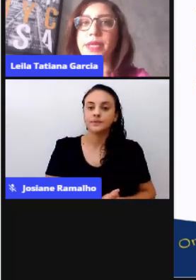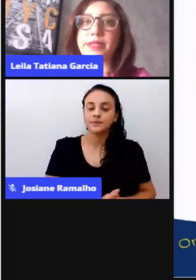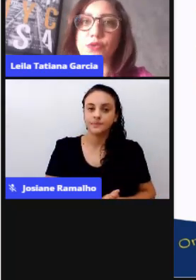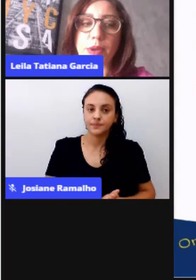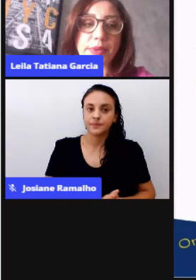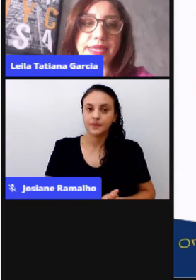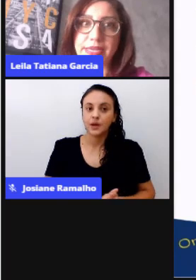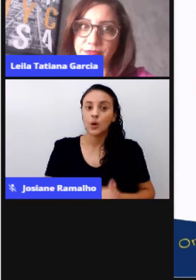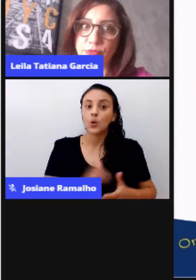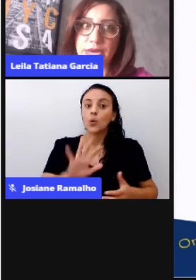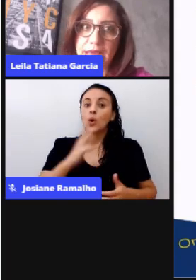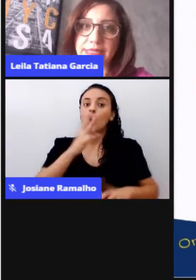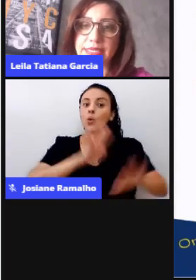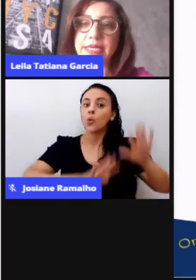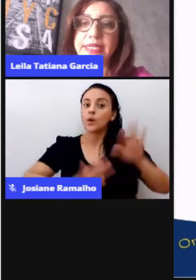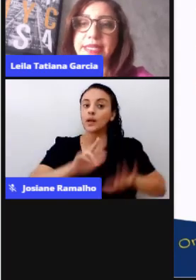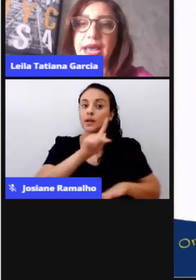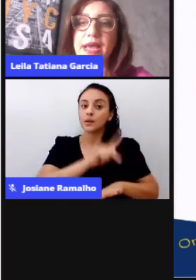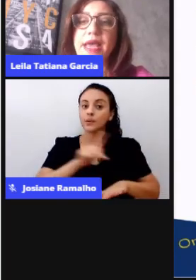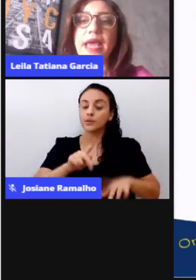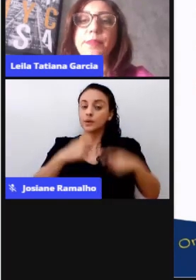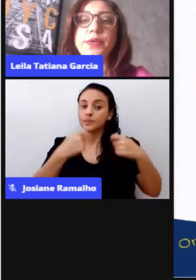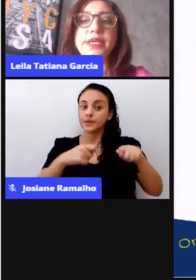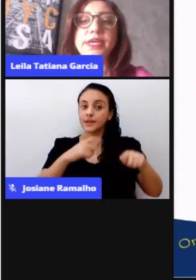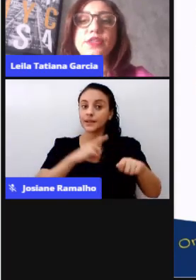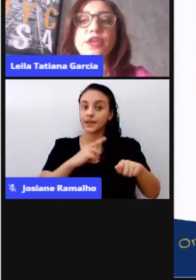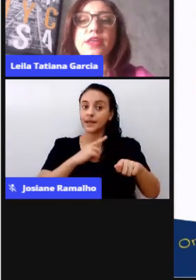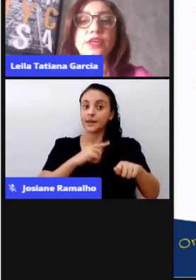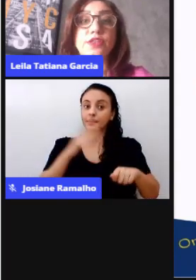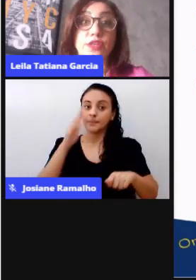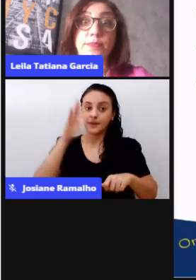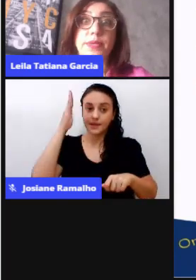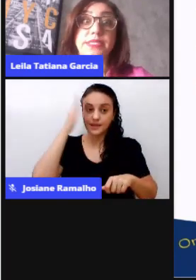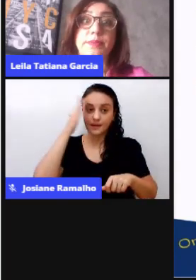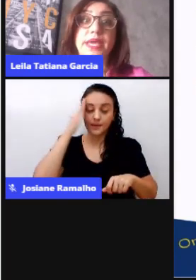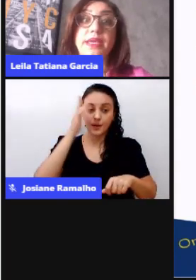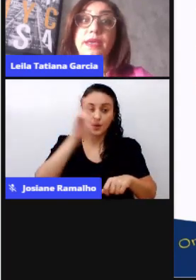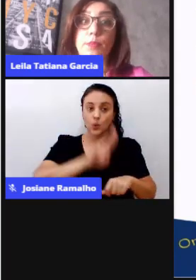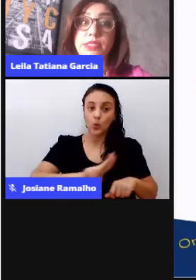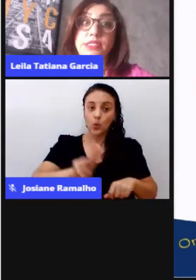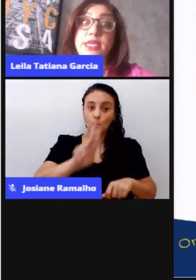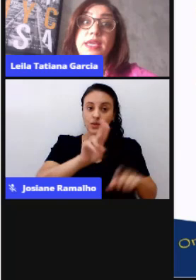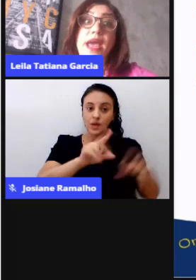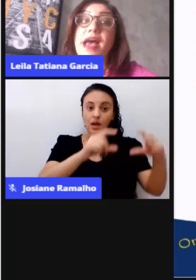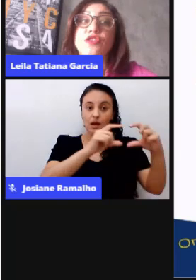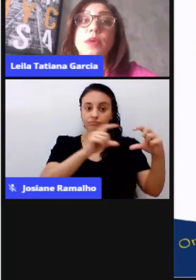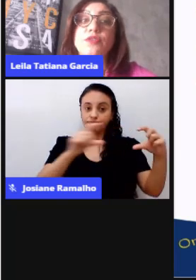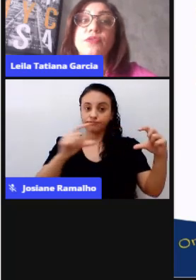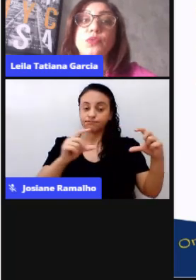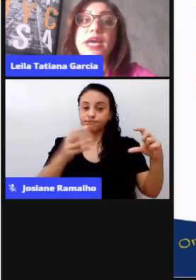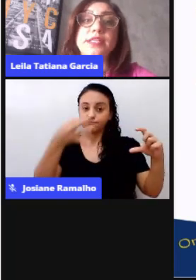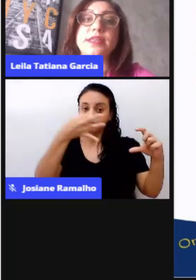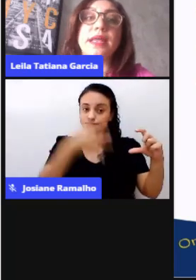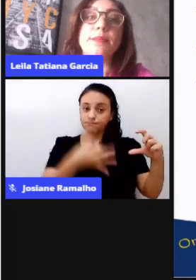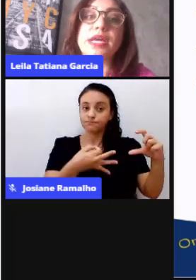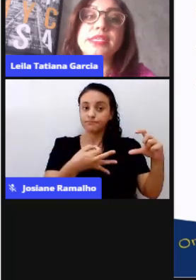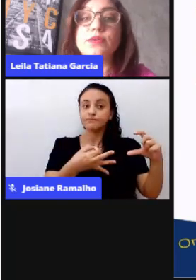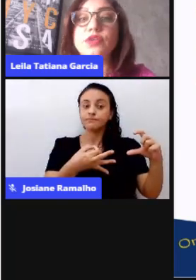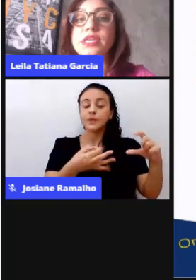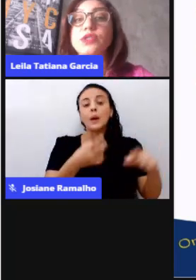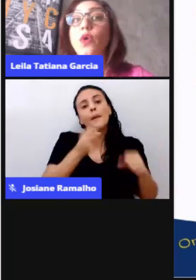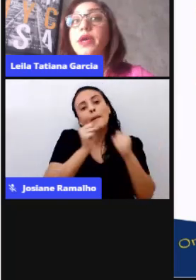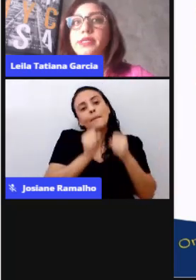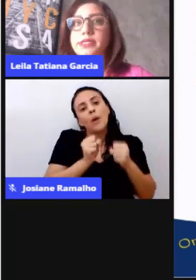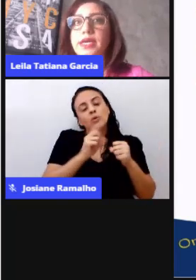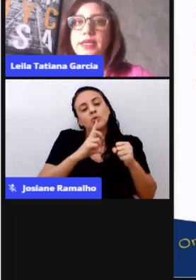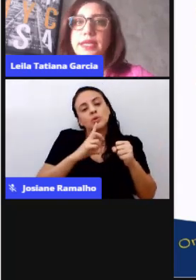essa ferramenta de uma maneira equivocada, tá? É importante a gente perceber que pode ser que haja uma dificuldade de